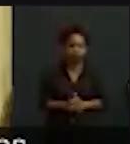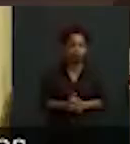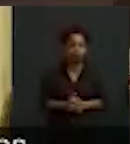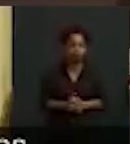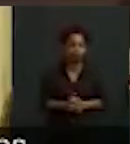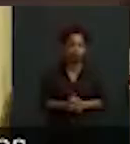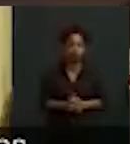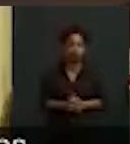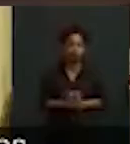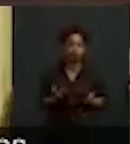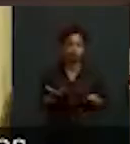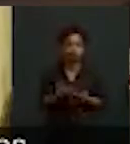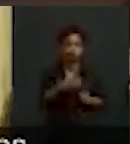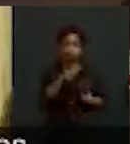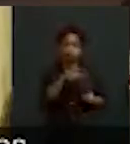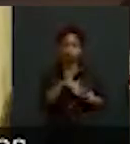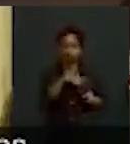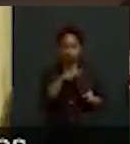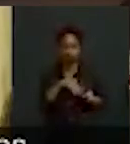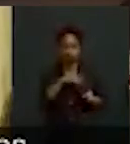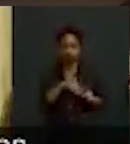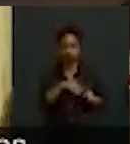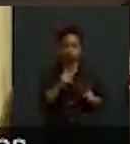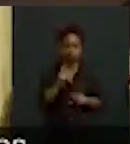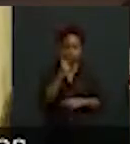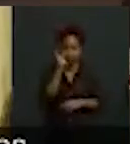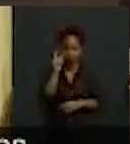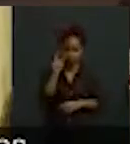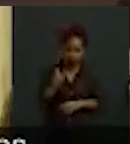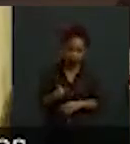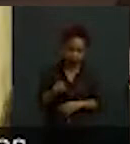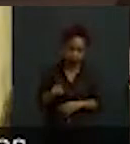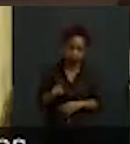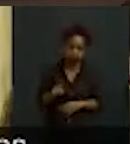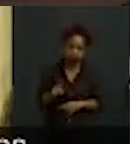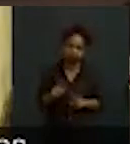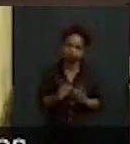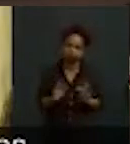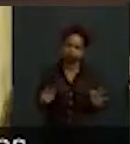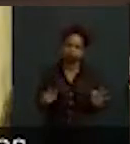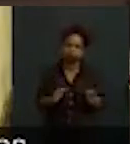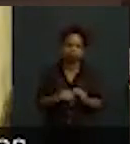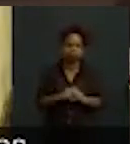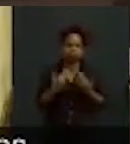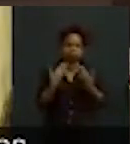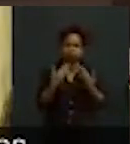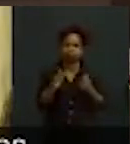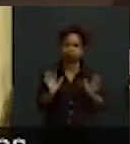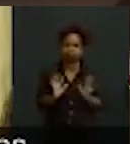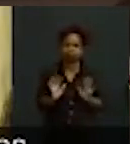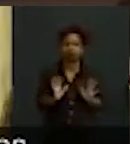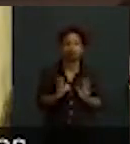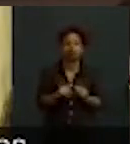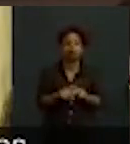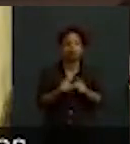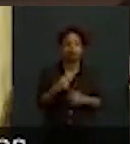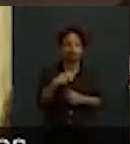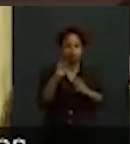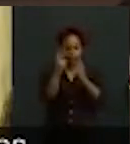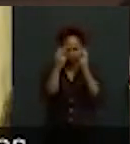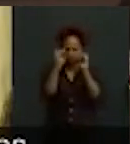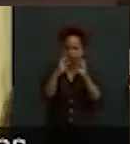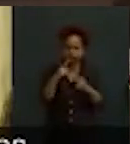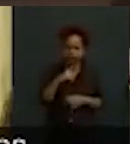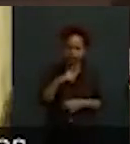Nossa próxima homenageada é uma pessoa discreta, mas de grandes virtudes